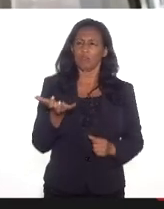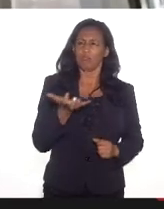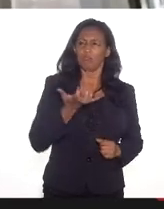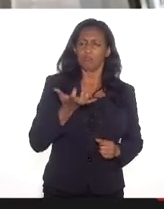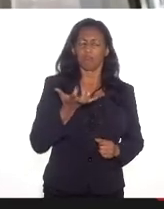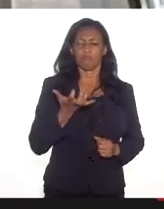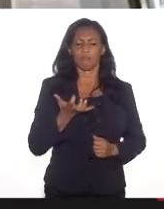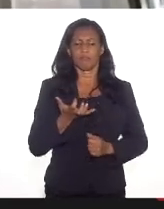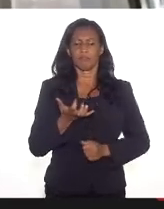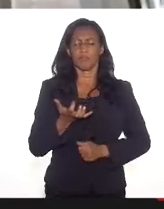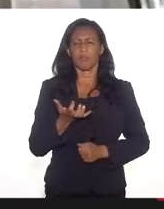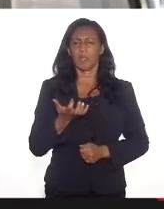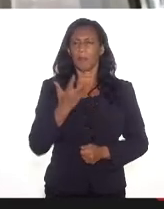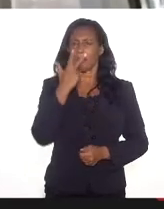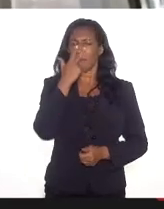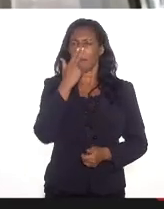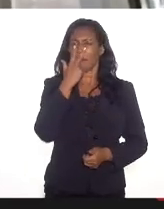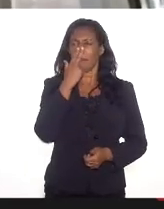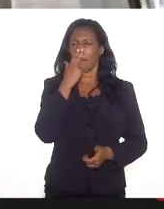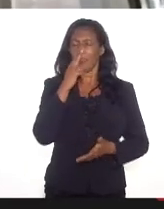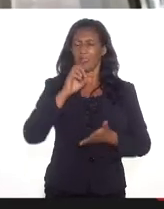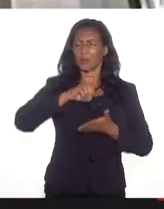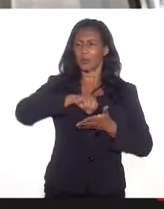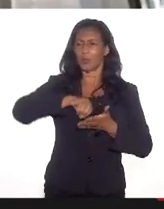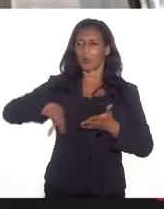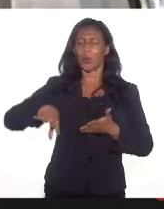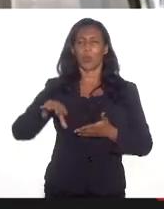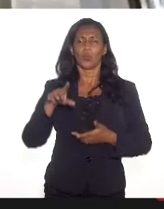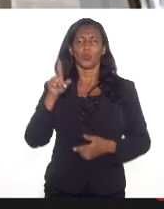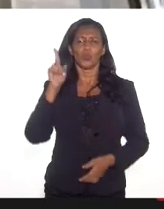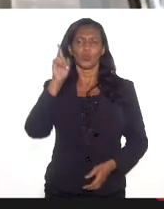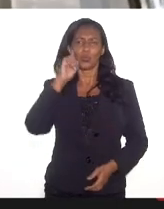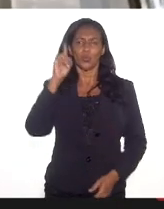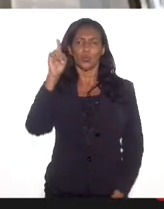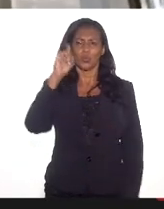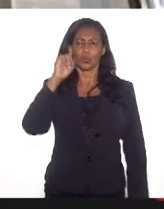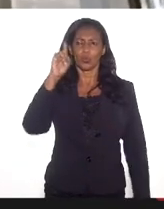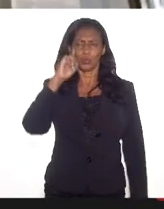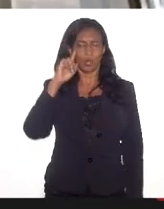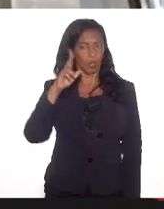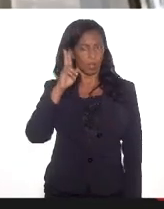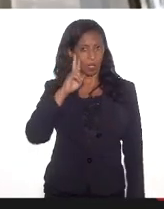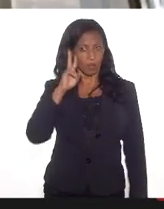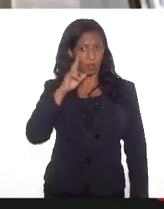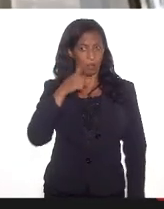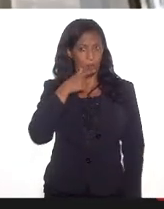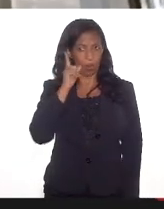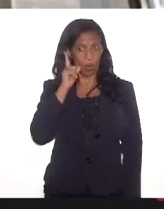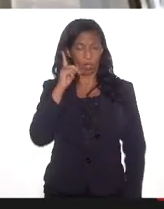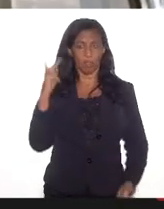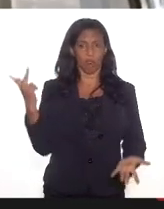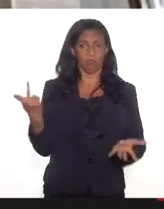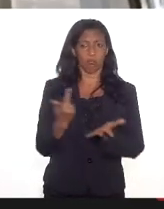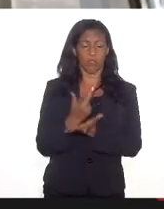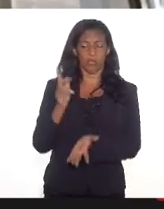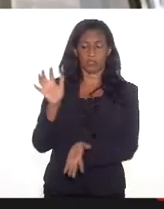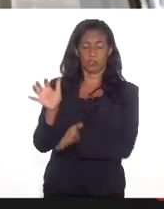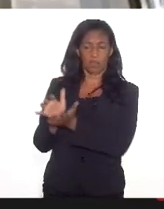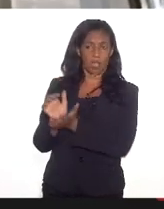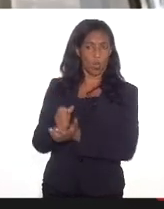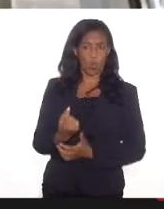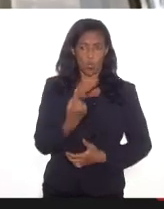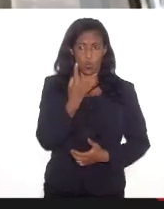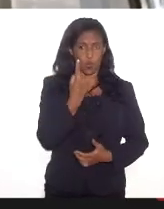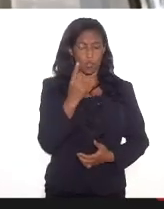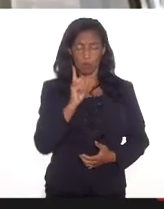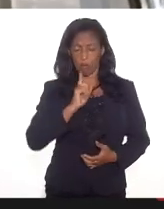né nos distinguir dia a dia né quero lembrar que o caso do jacarezinho não é o único na nossa história e quero